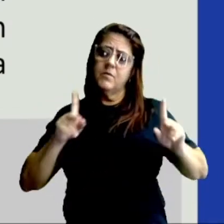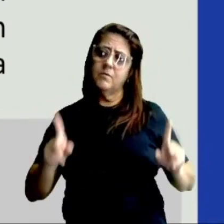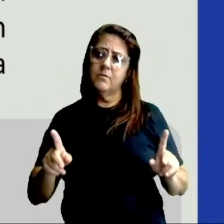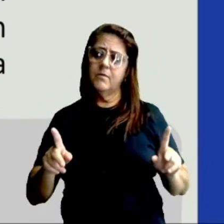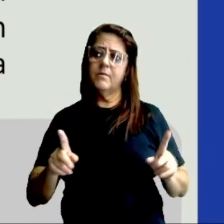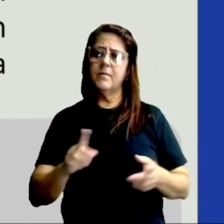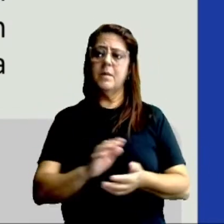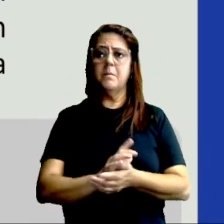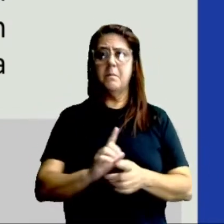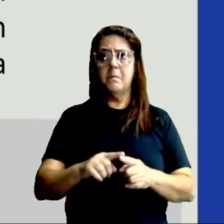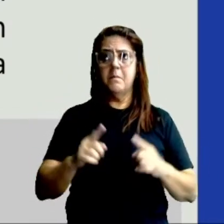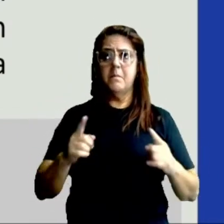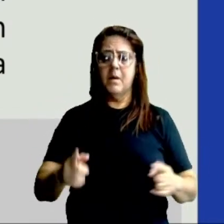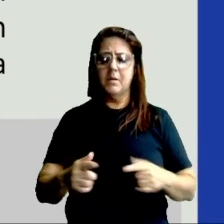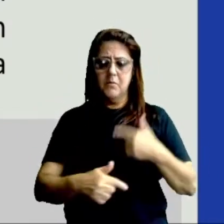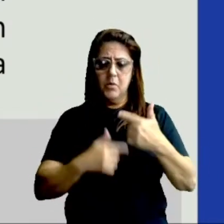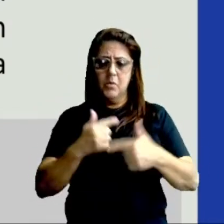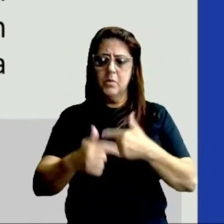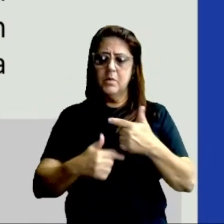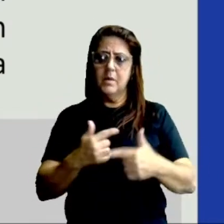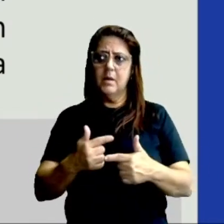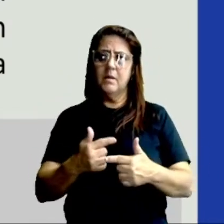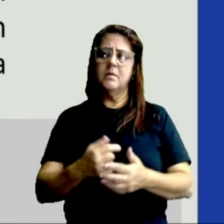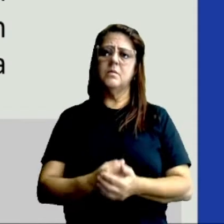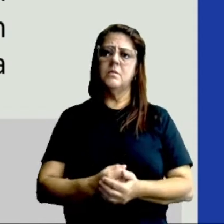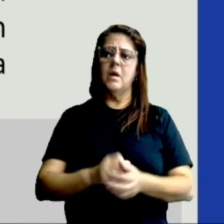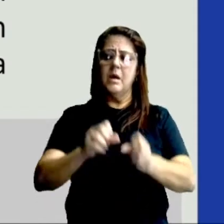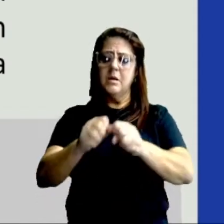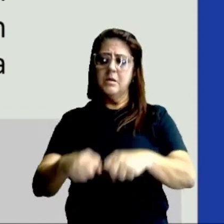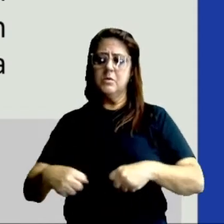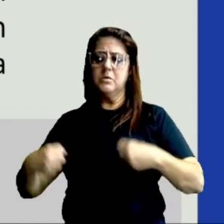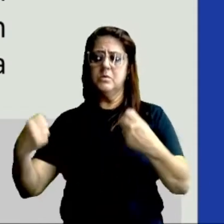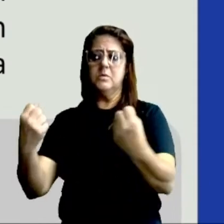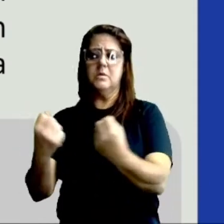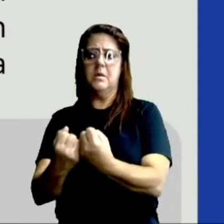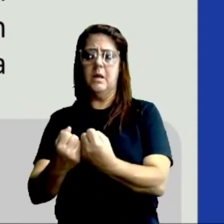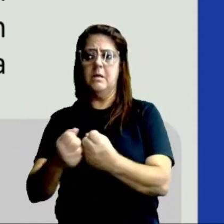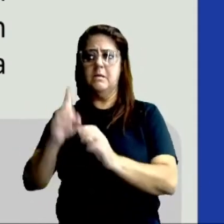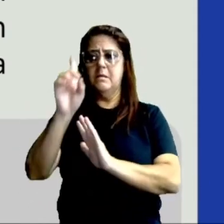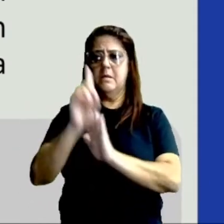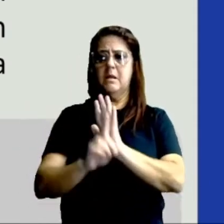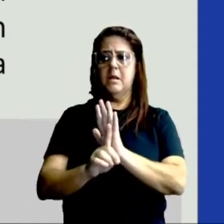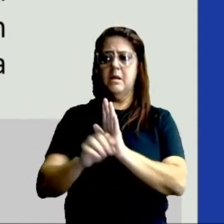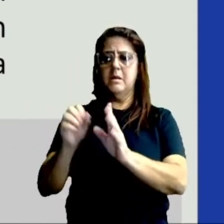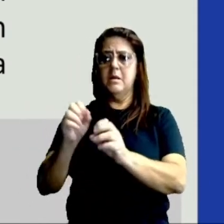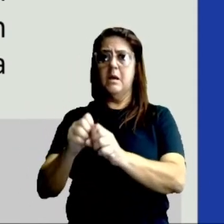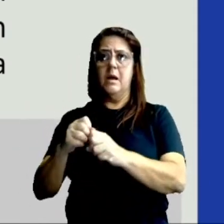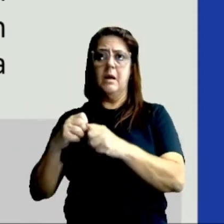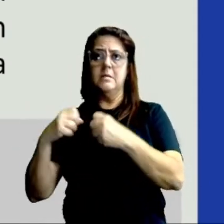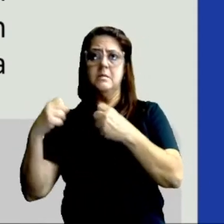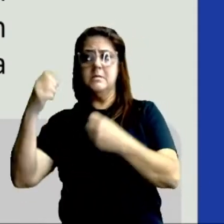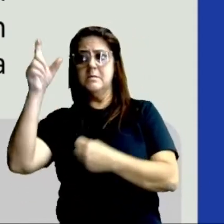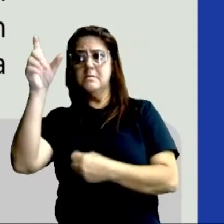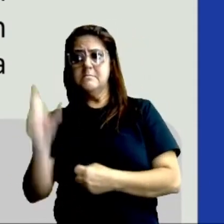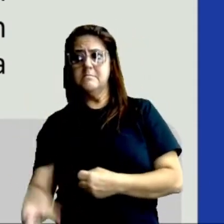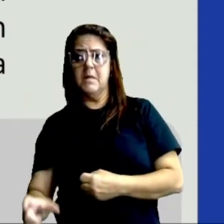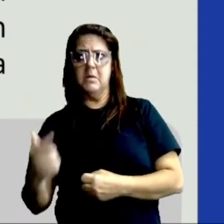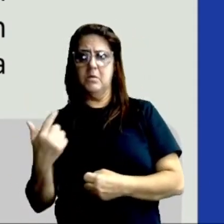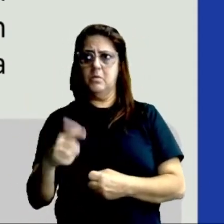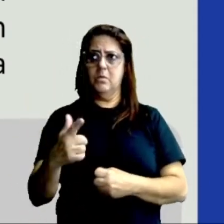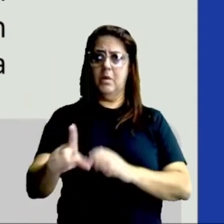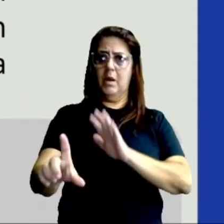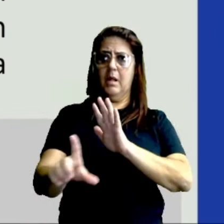não conquistarem sua liberdade foram colocados à má a sociedade sem direito a cidadania exatamente a